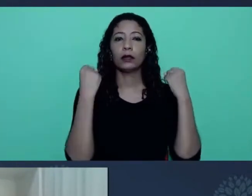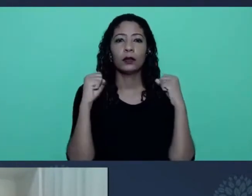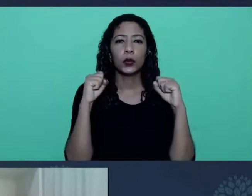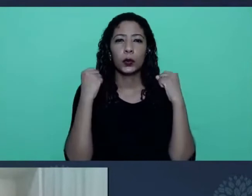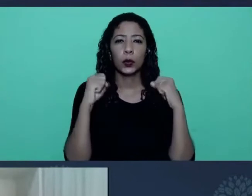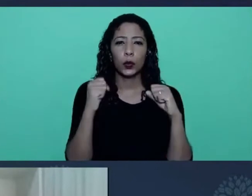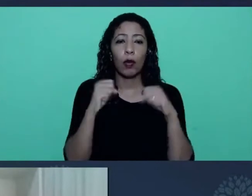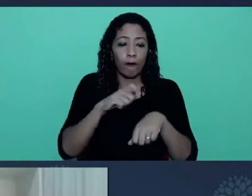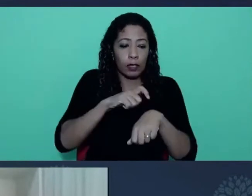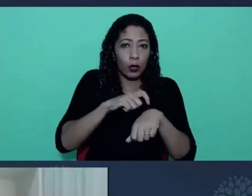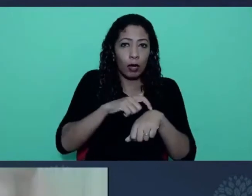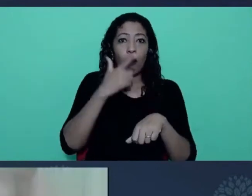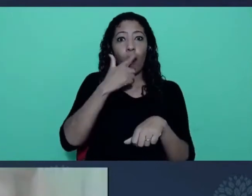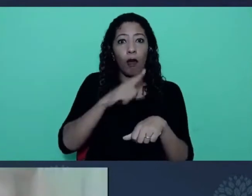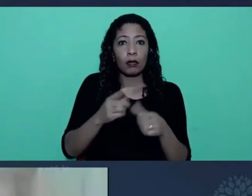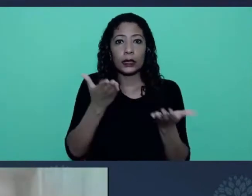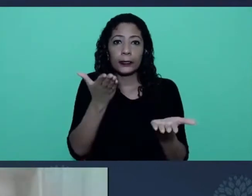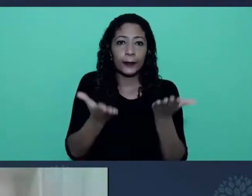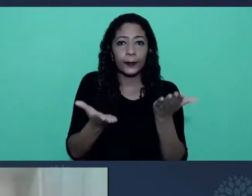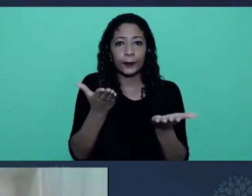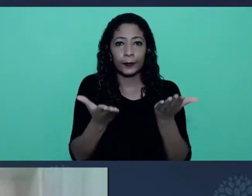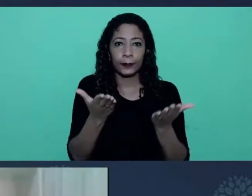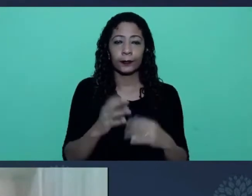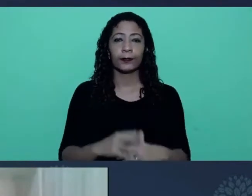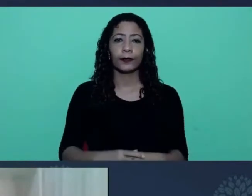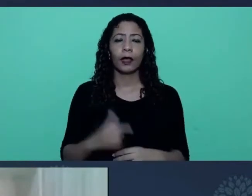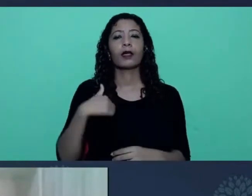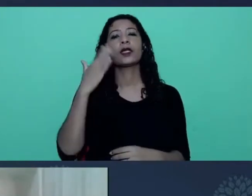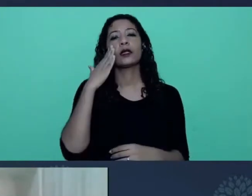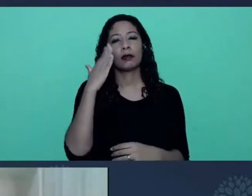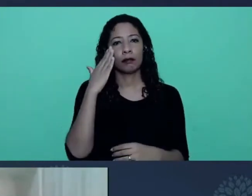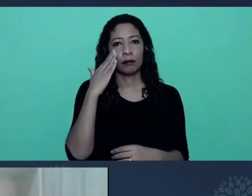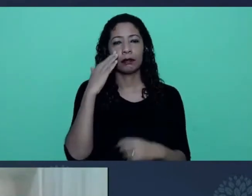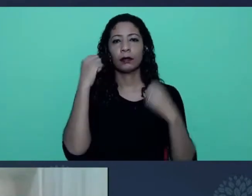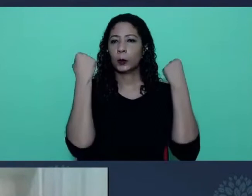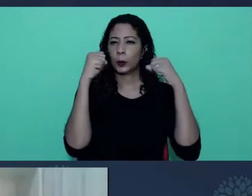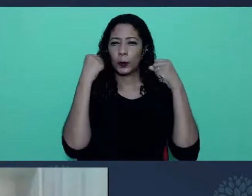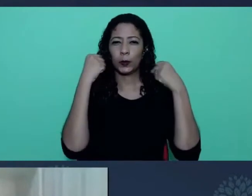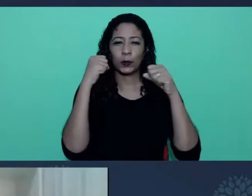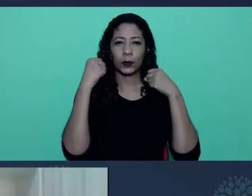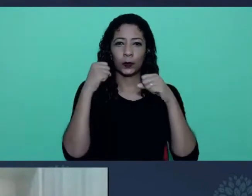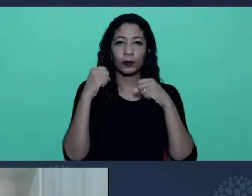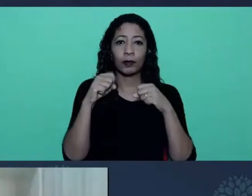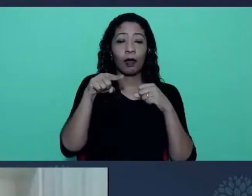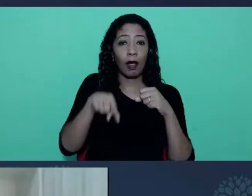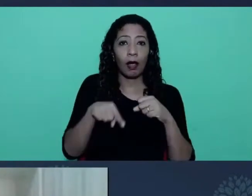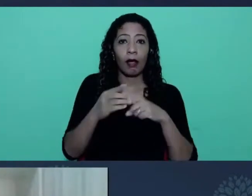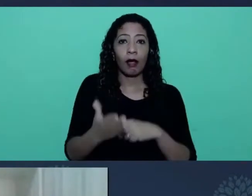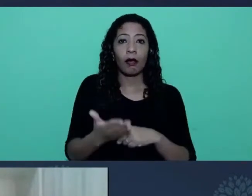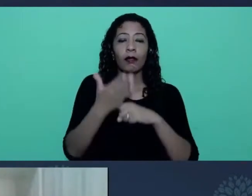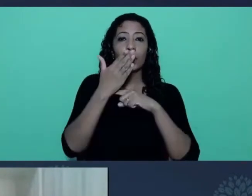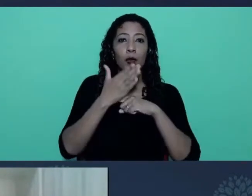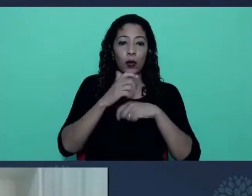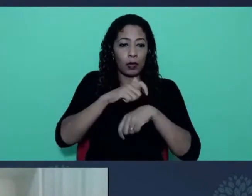um tempo desse exercício. Nós sabemos que os benefícios da atividade aeróbia, elas começam a